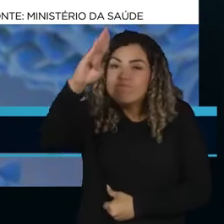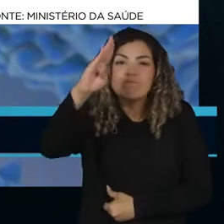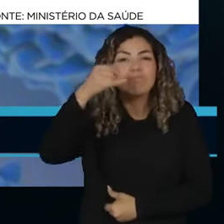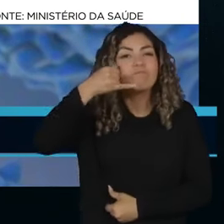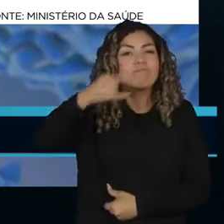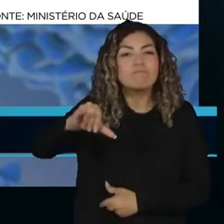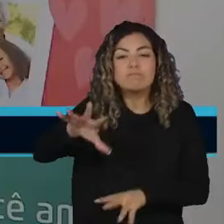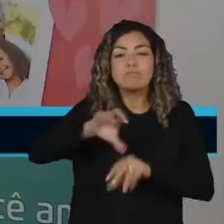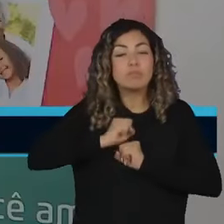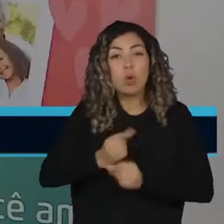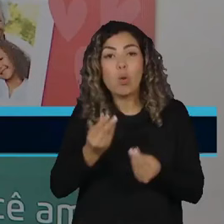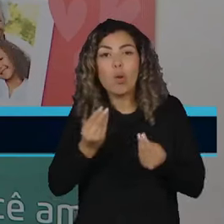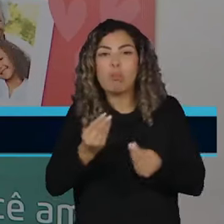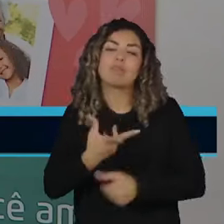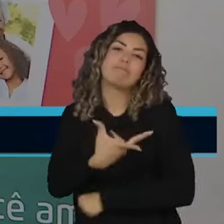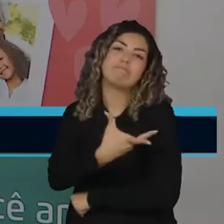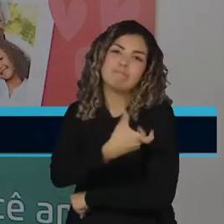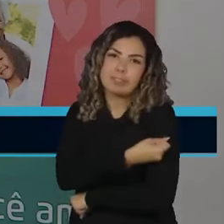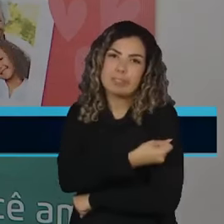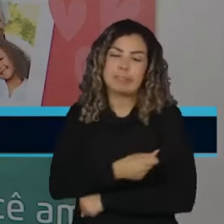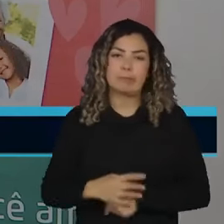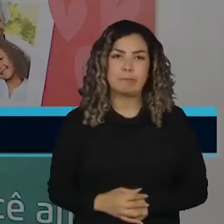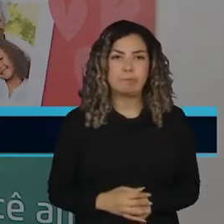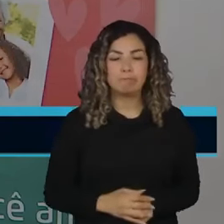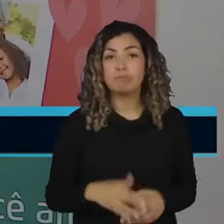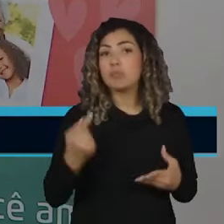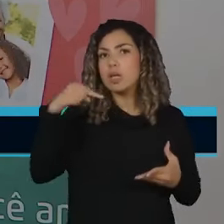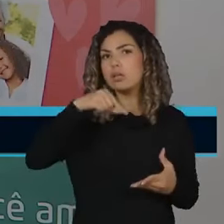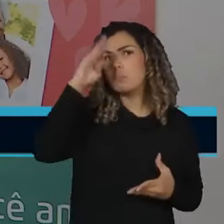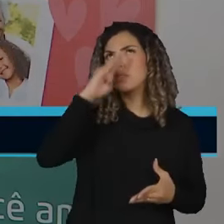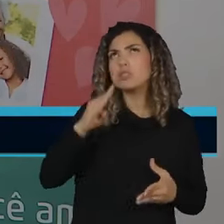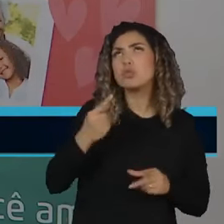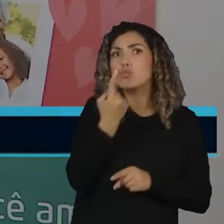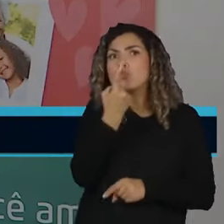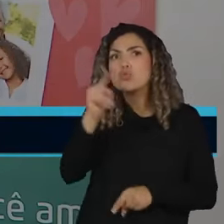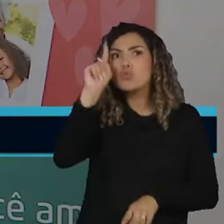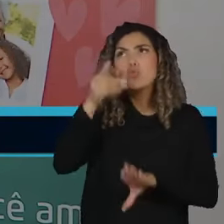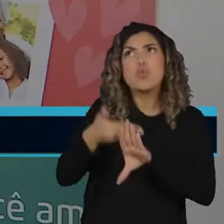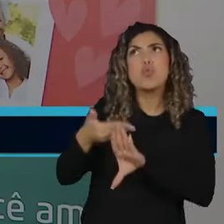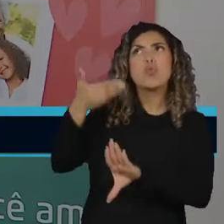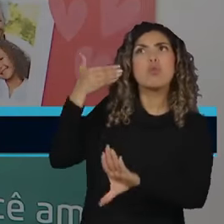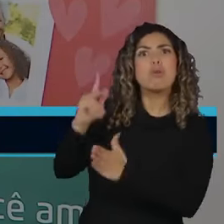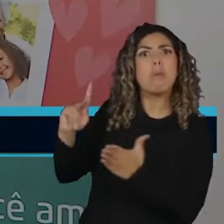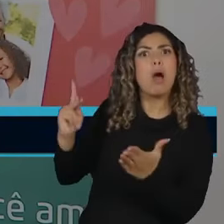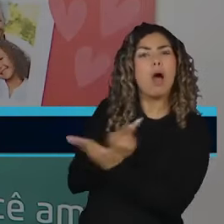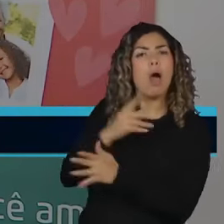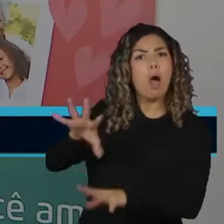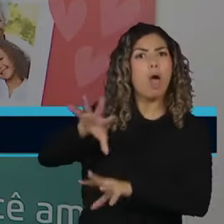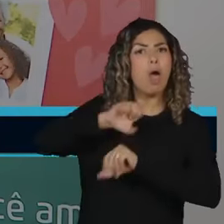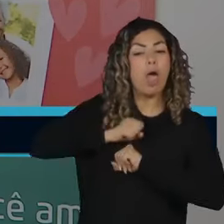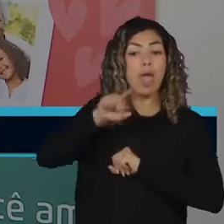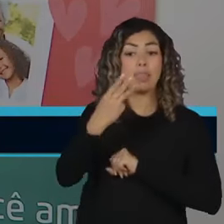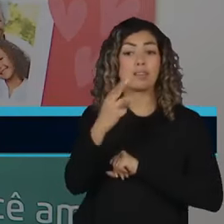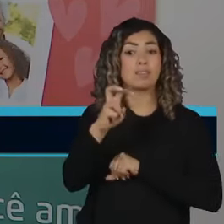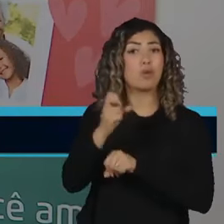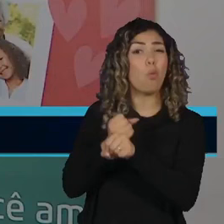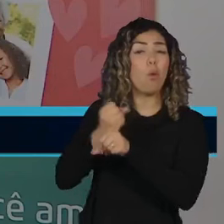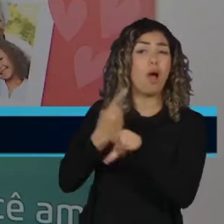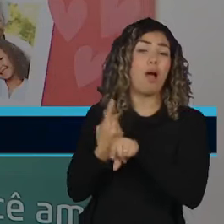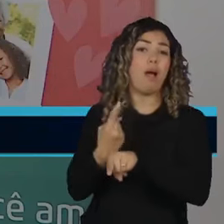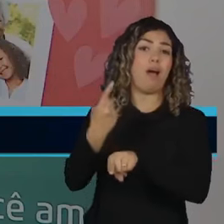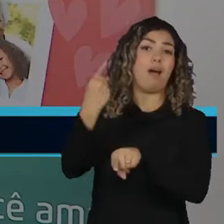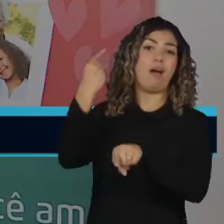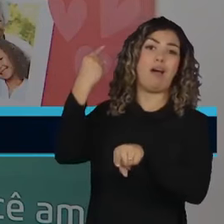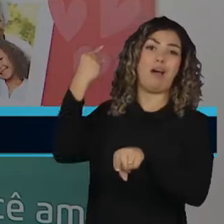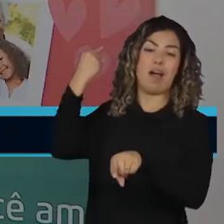forma de prevenção. O último caso de pólio no Brasil aconteceu há 35 anos. O êxito da erradicação da